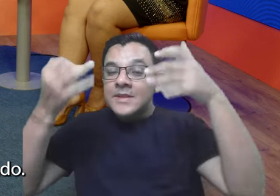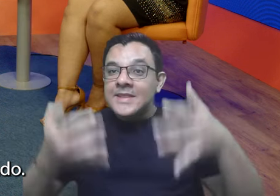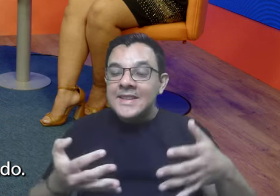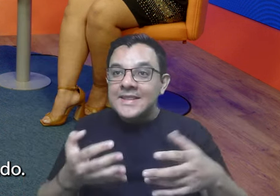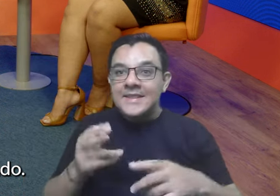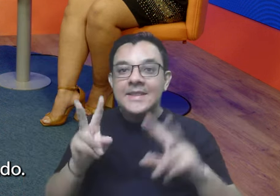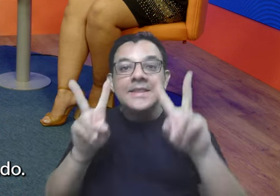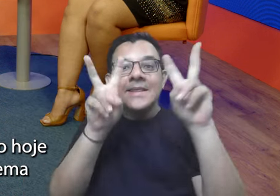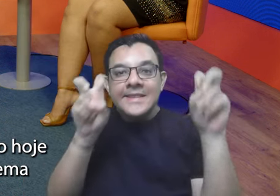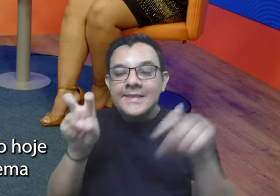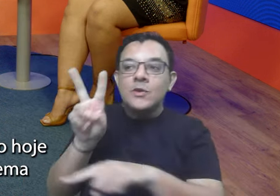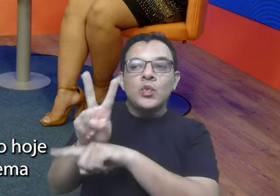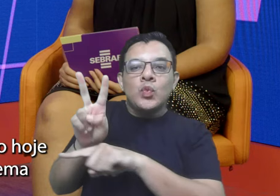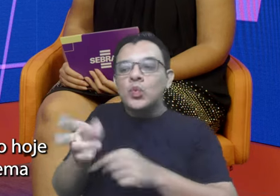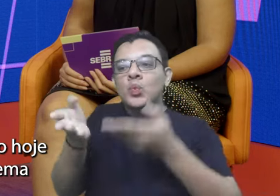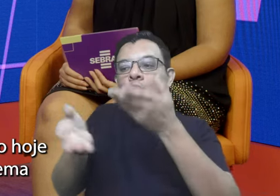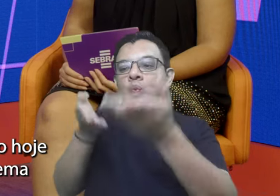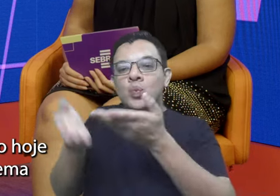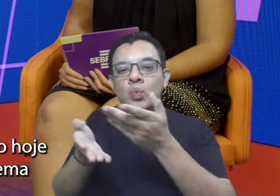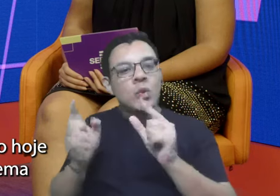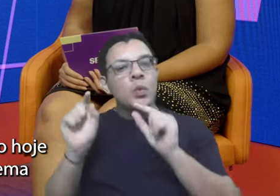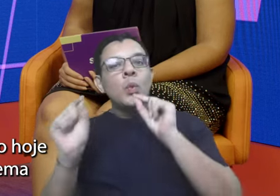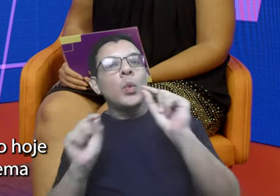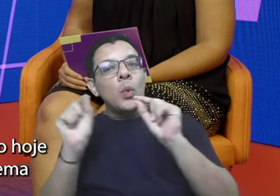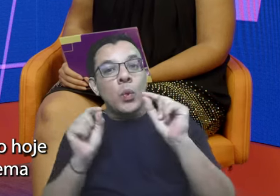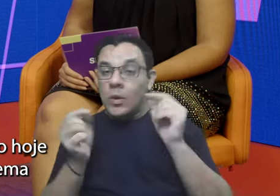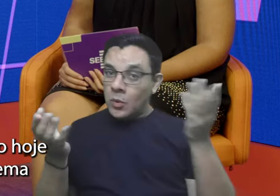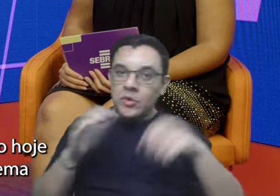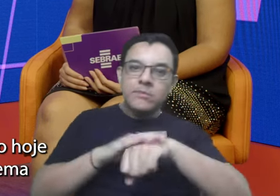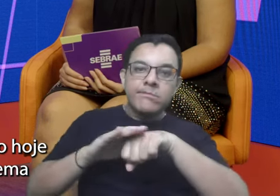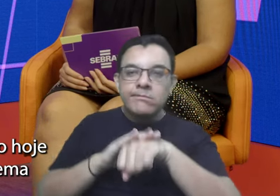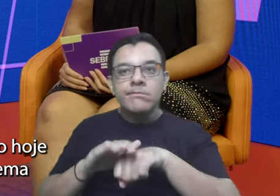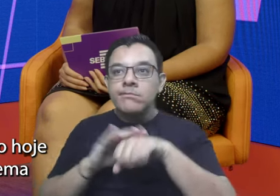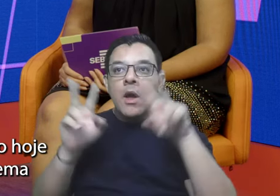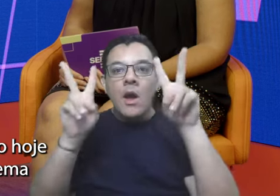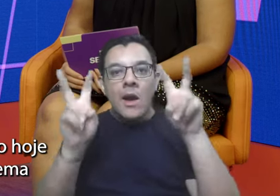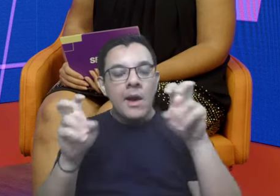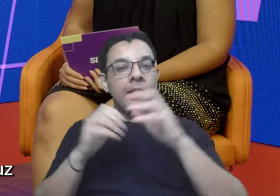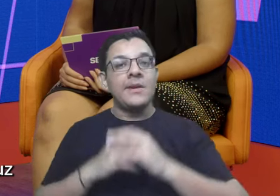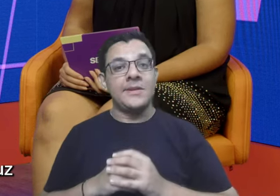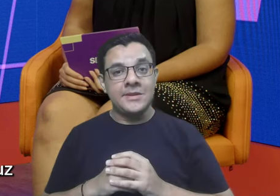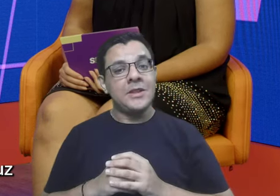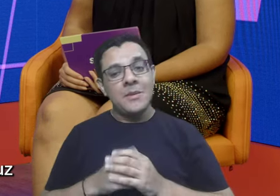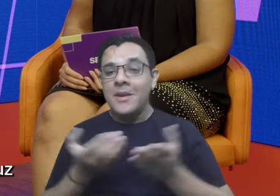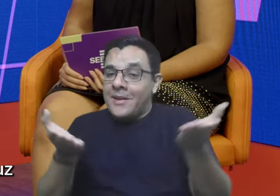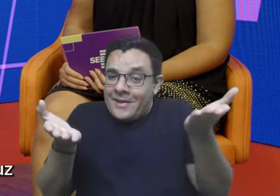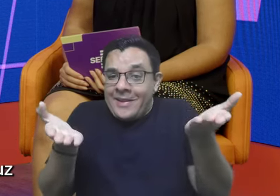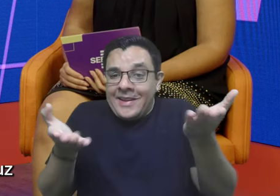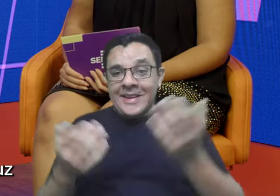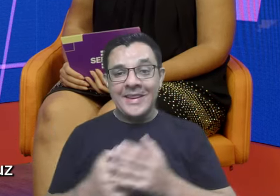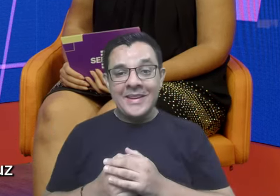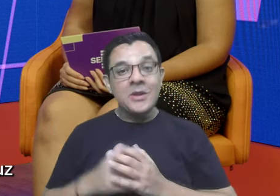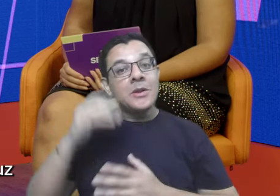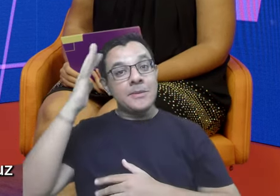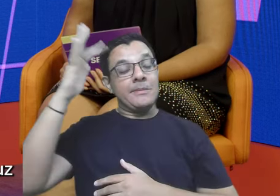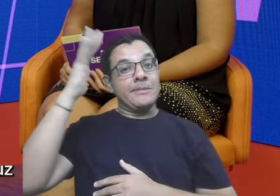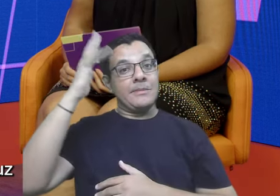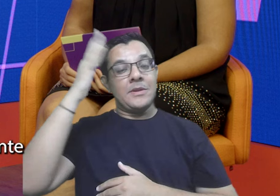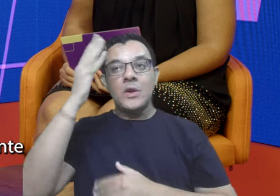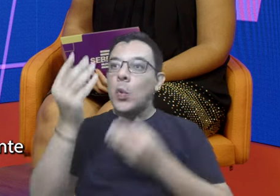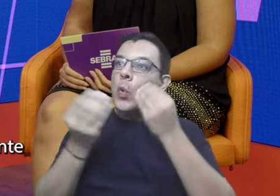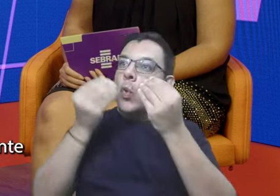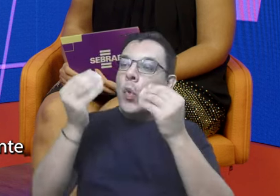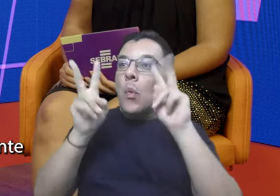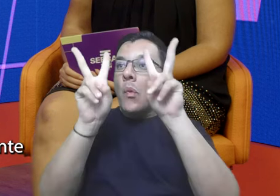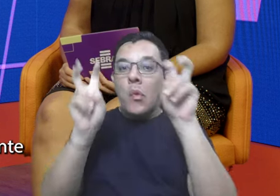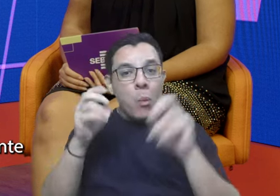o cuidado também né isso que nós estamos fazendo hoje aqui conversando sobre o tema é é exatamente isso é trazer luz